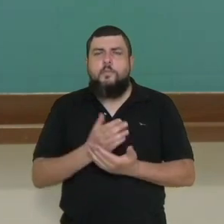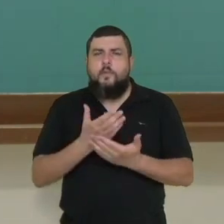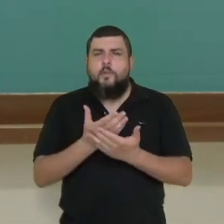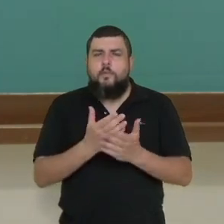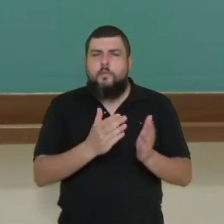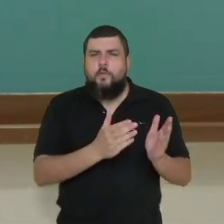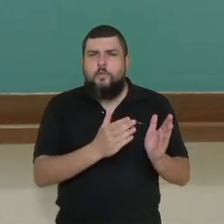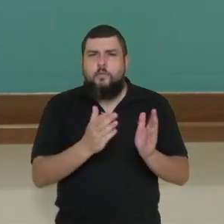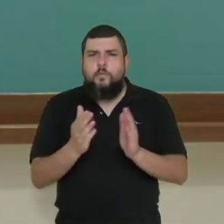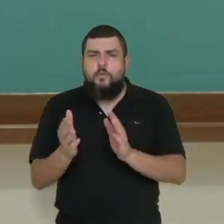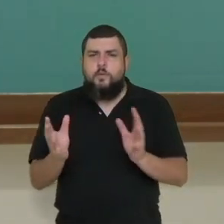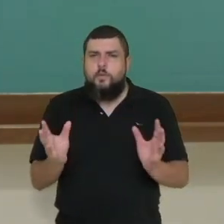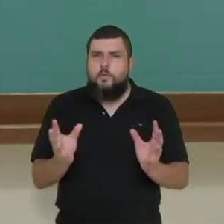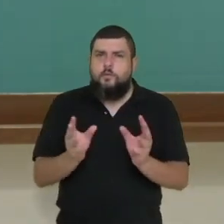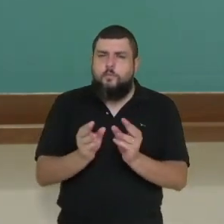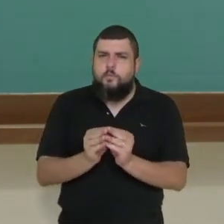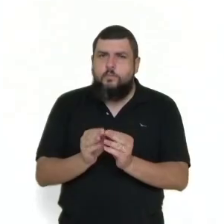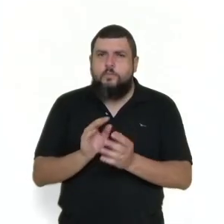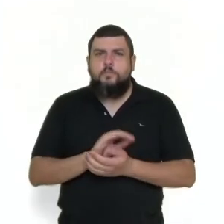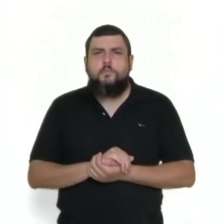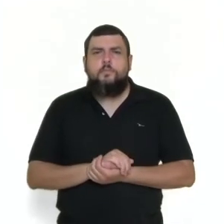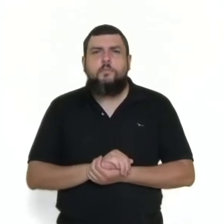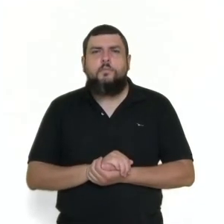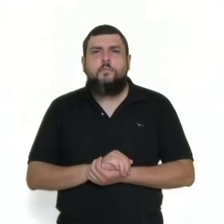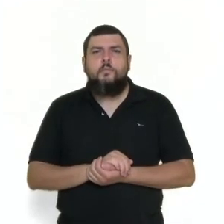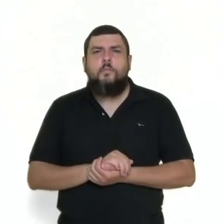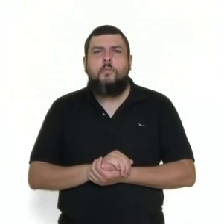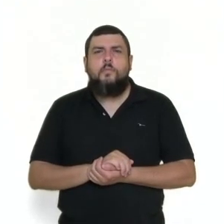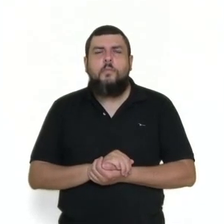aqui, né? Vamos fazer uma retomadinha aqui para a gente